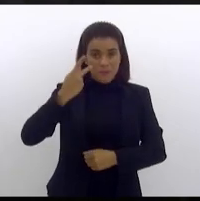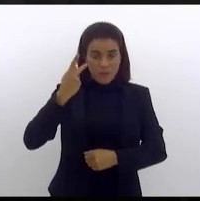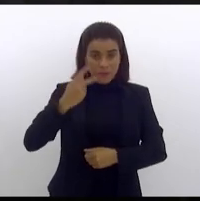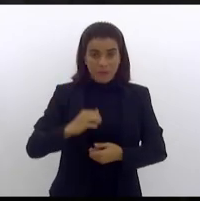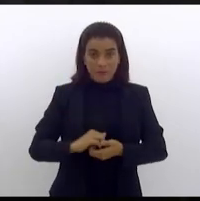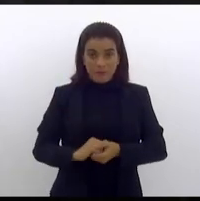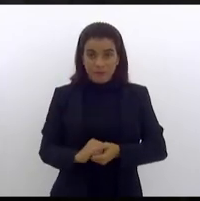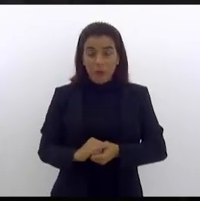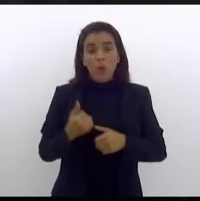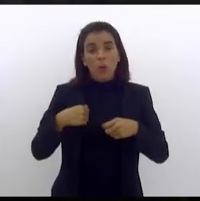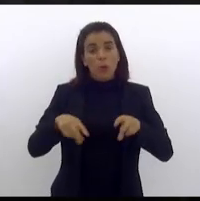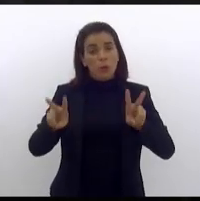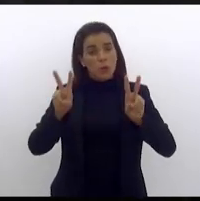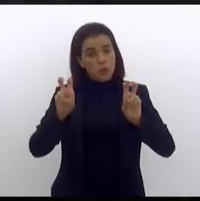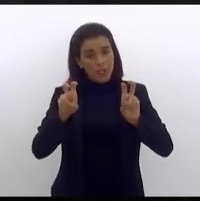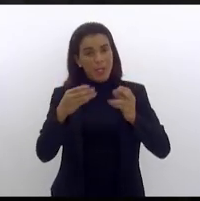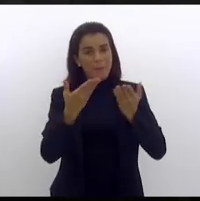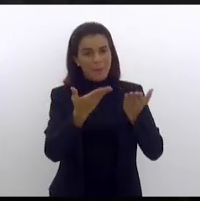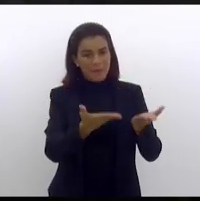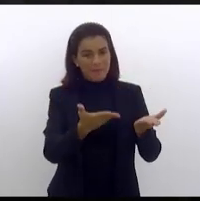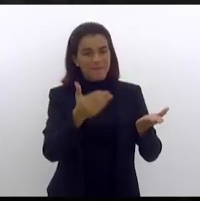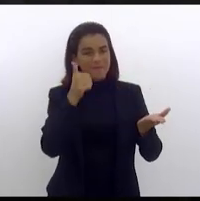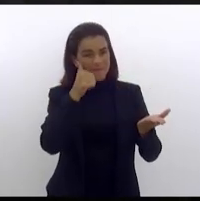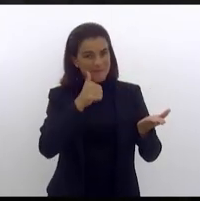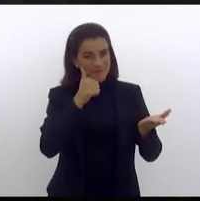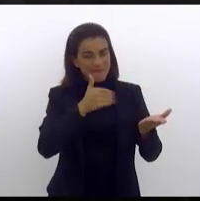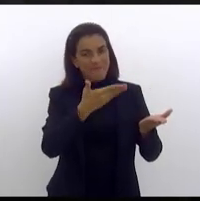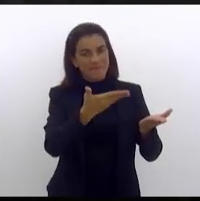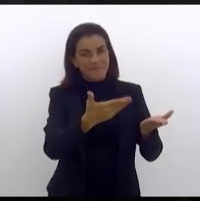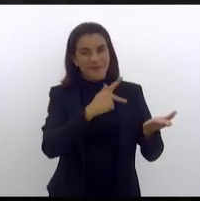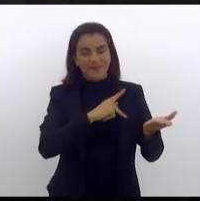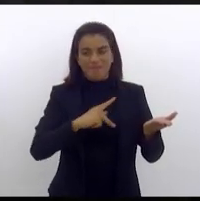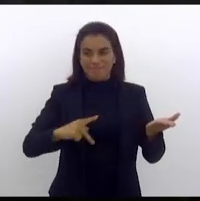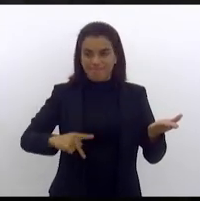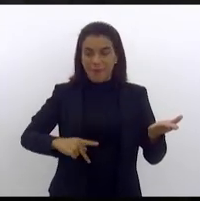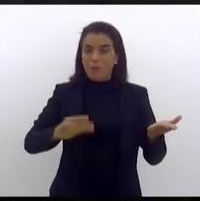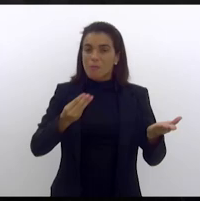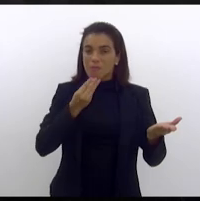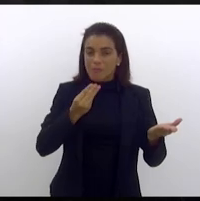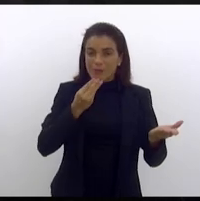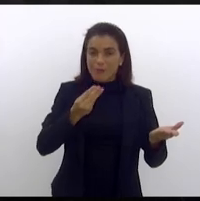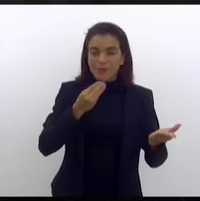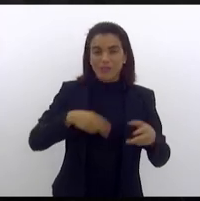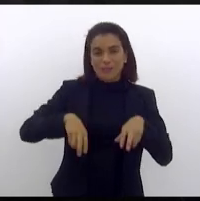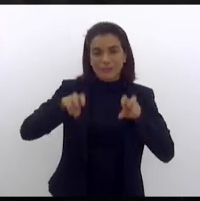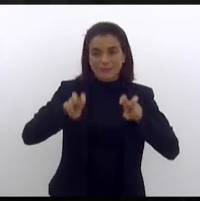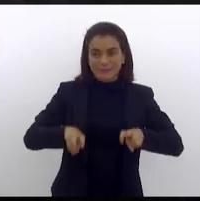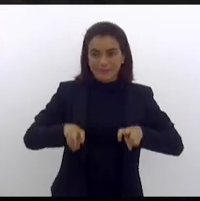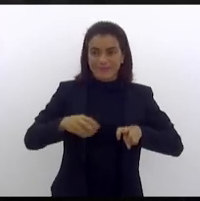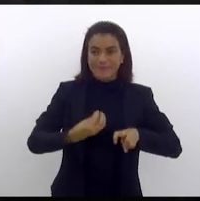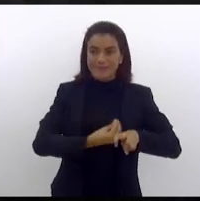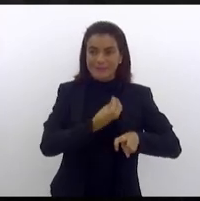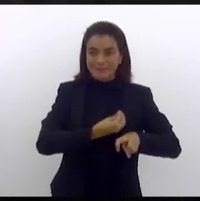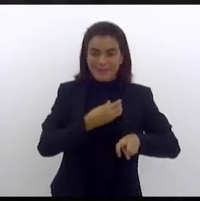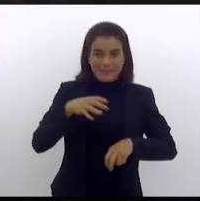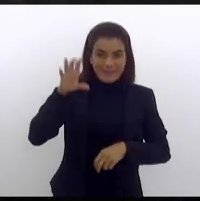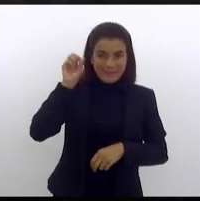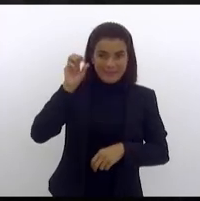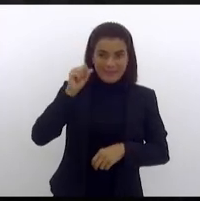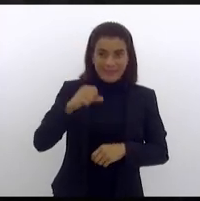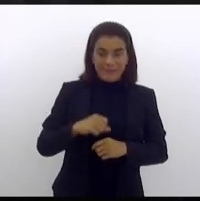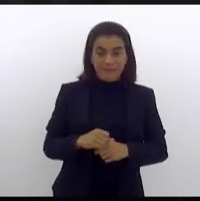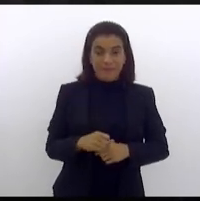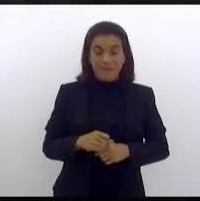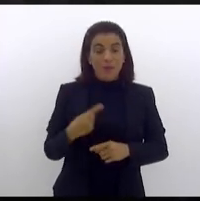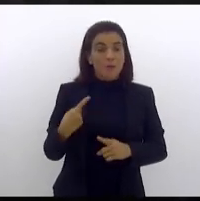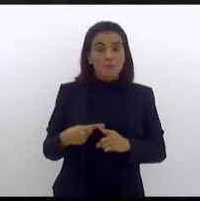tema que vossa excelência gostaria de ter ouvido deputada porque o